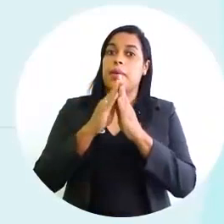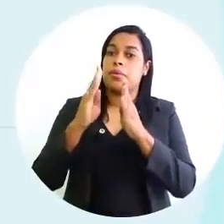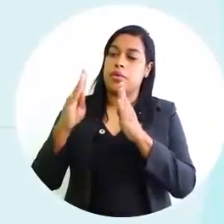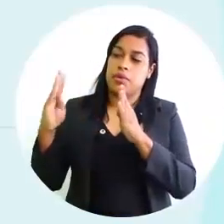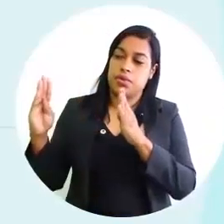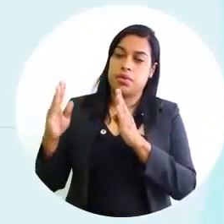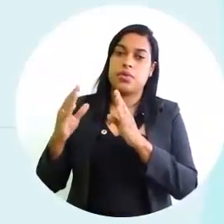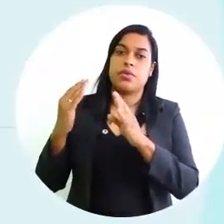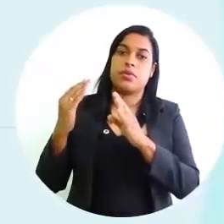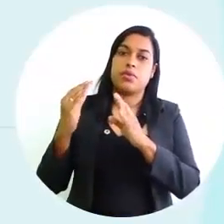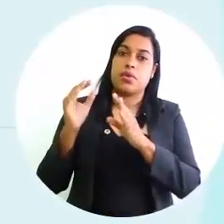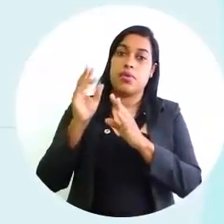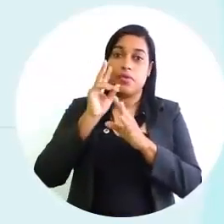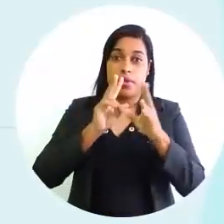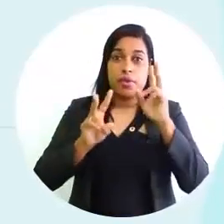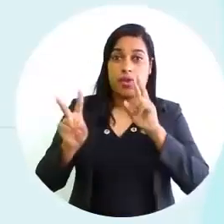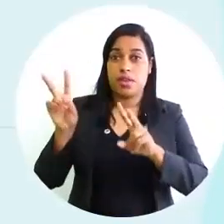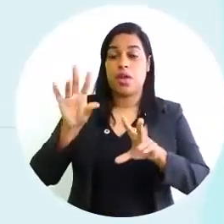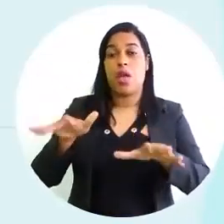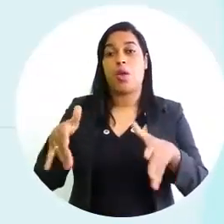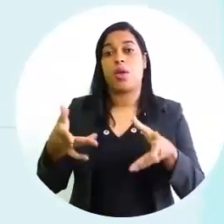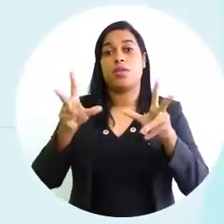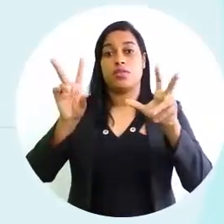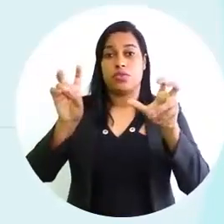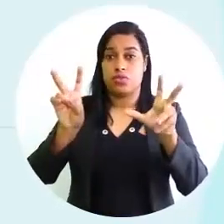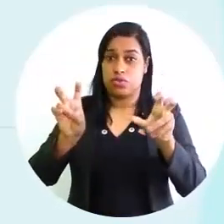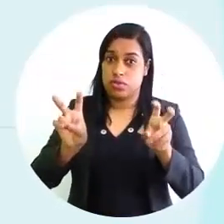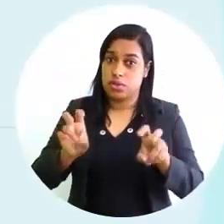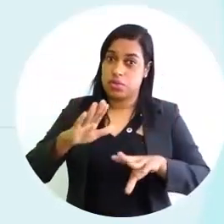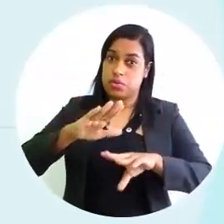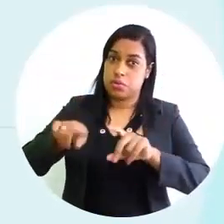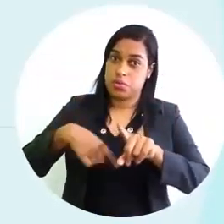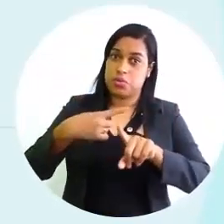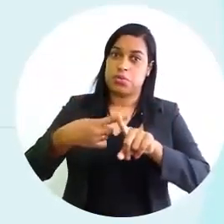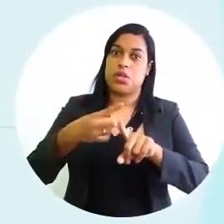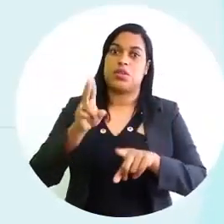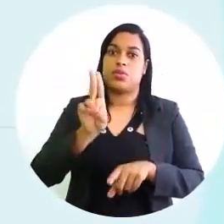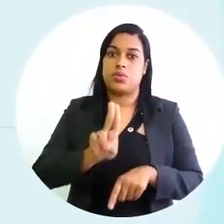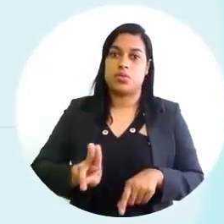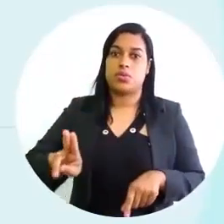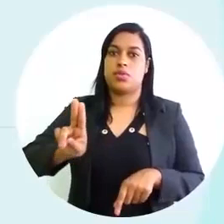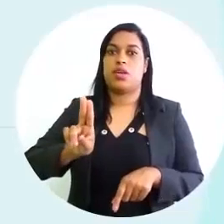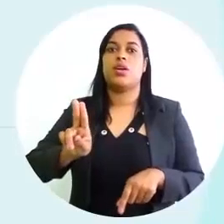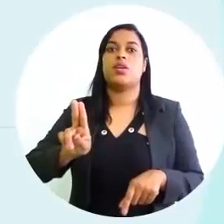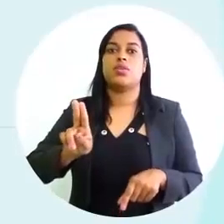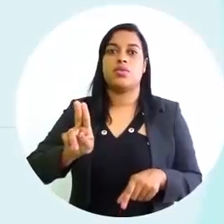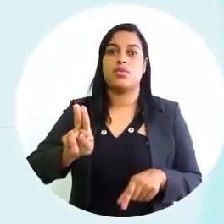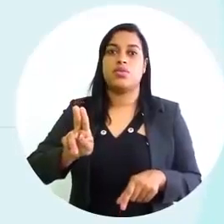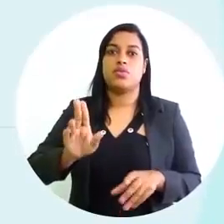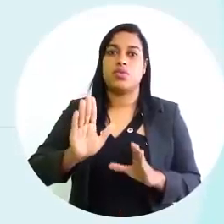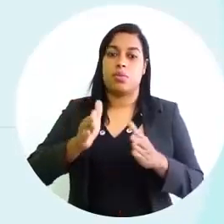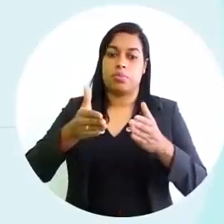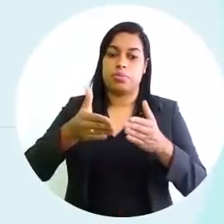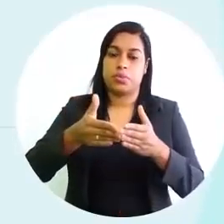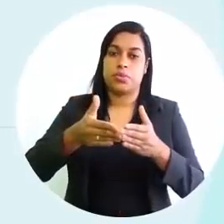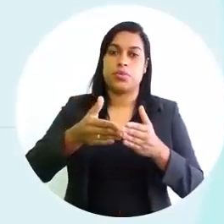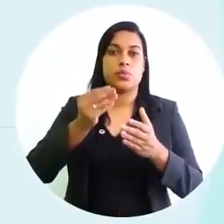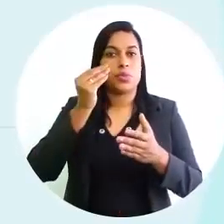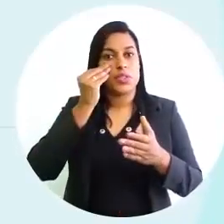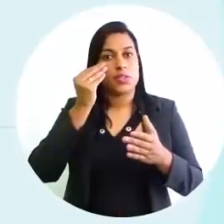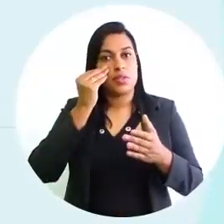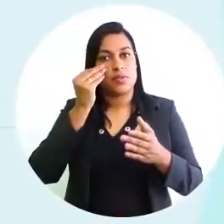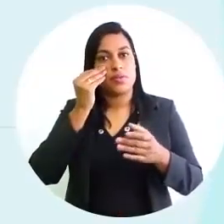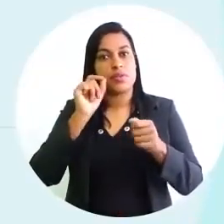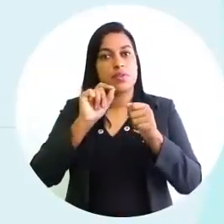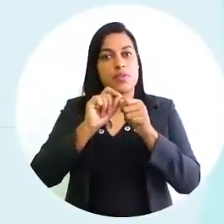bibliográfico, checa-se quais são os termos que são mais utilizados por uma área, por um público específico, e aí faz